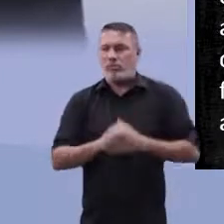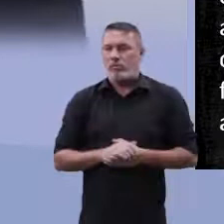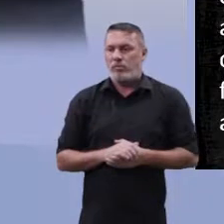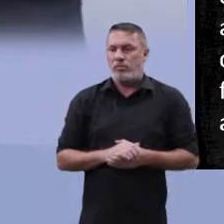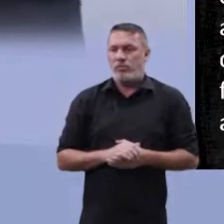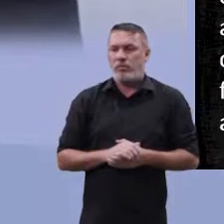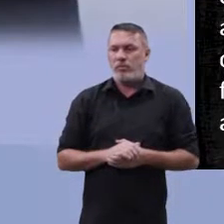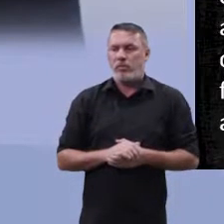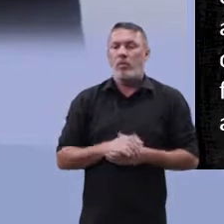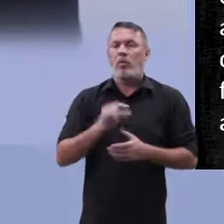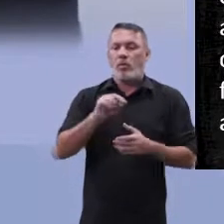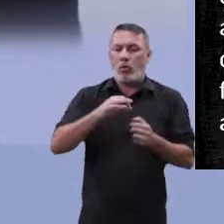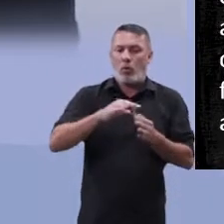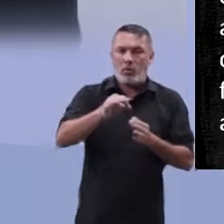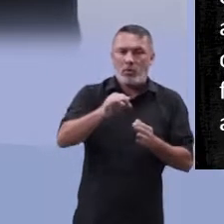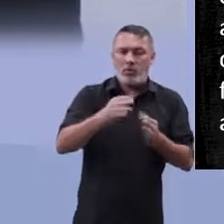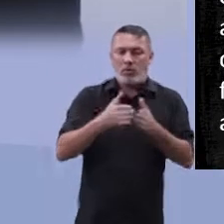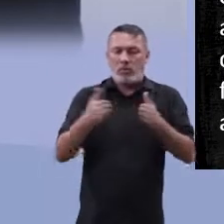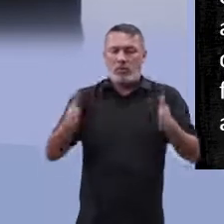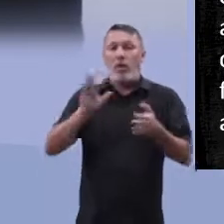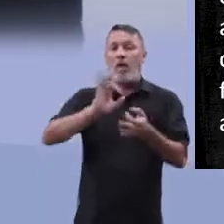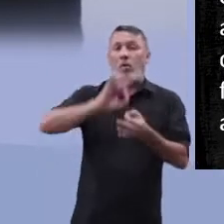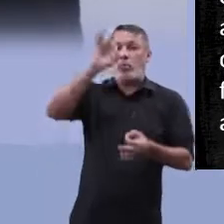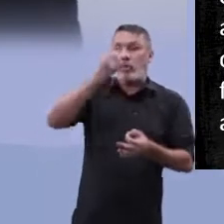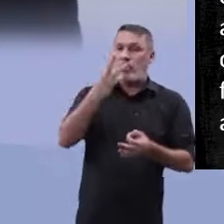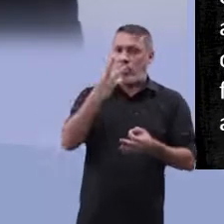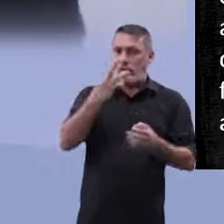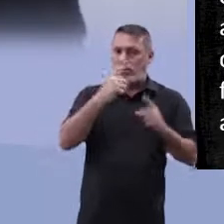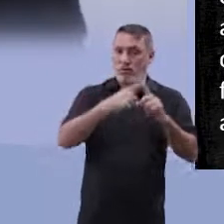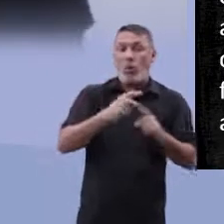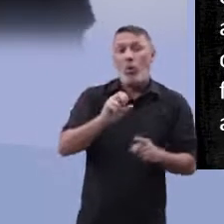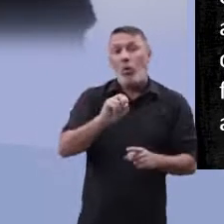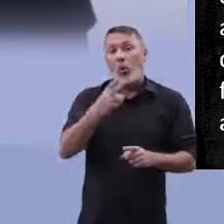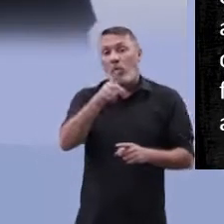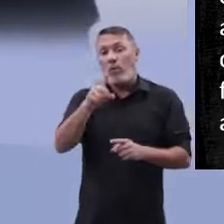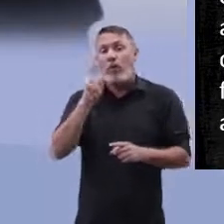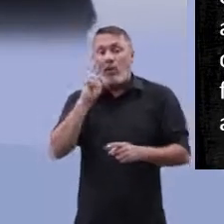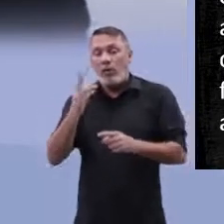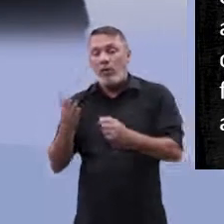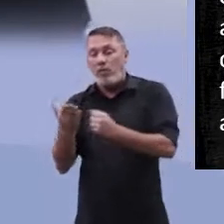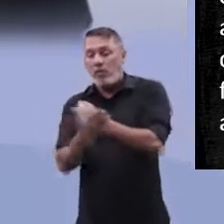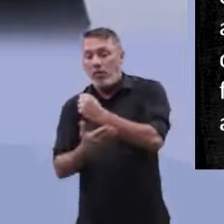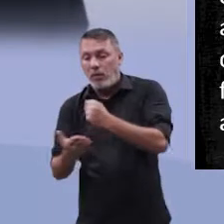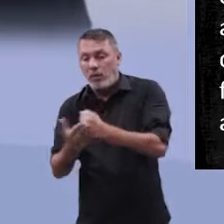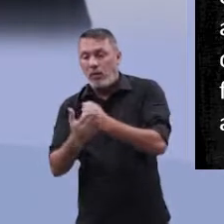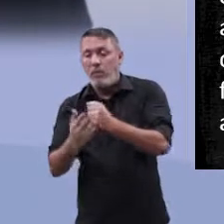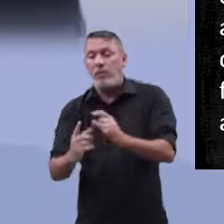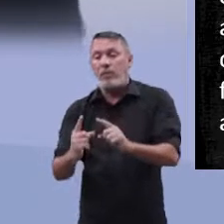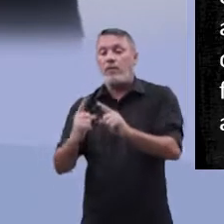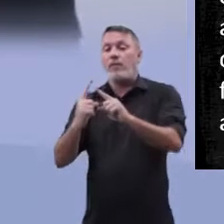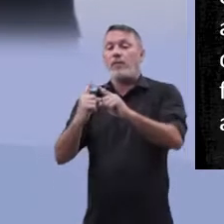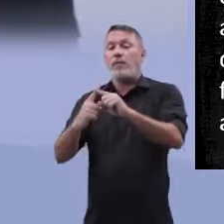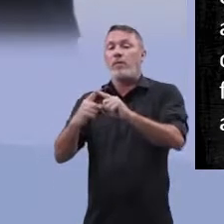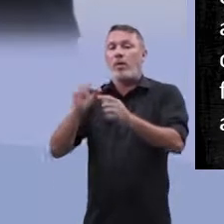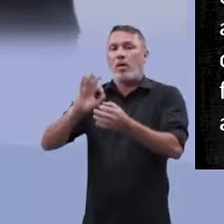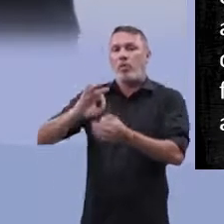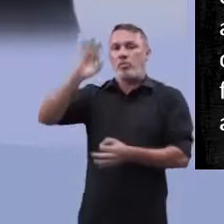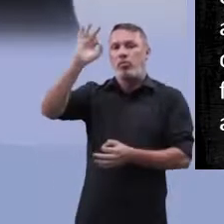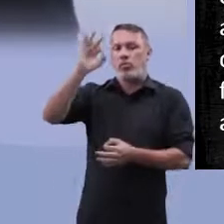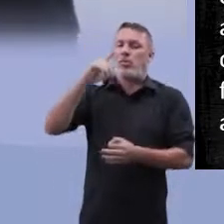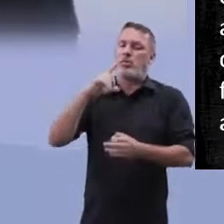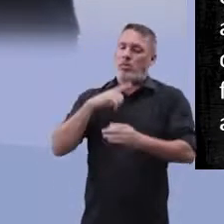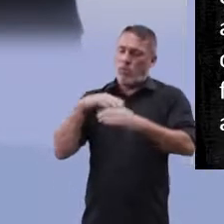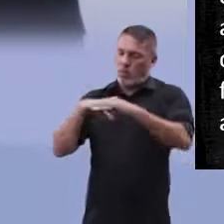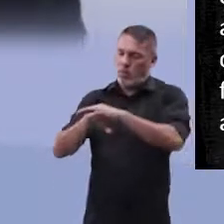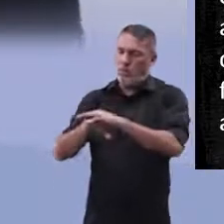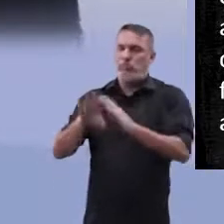altura. Perdão, comprimento vezes a largura vezes a altura. Ou a área da base vezes a altura.